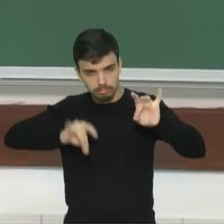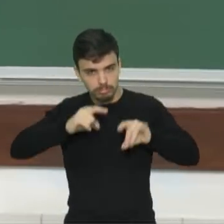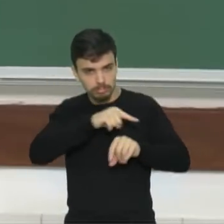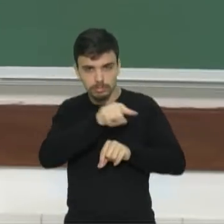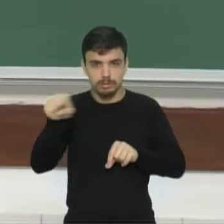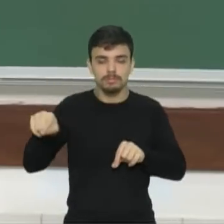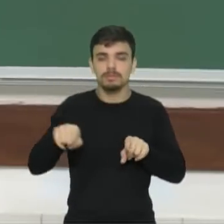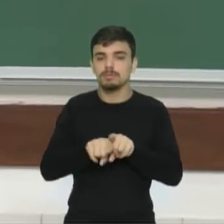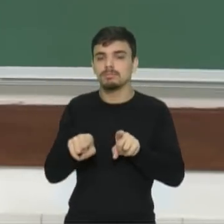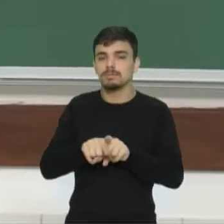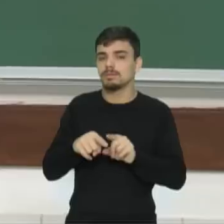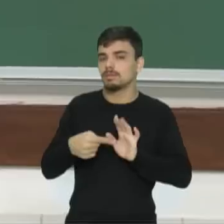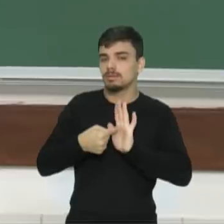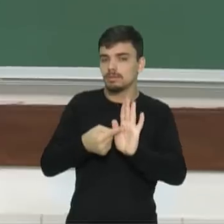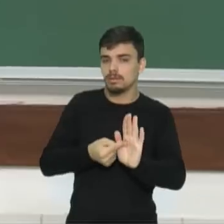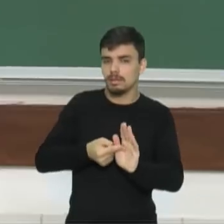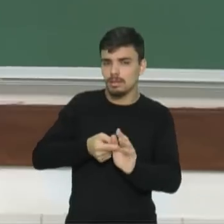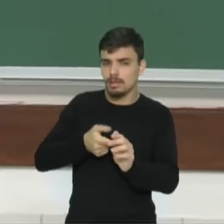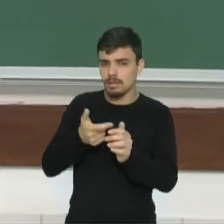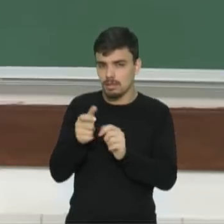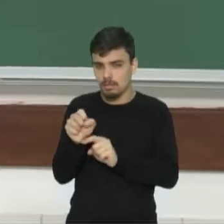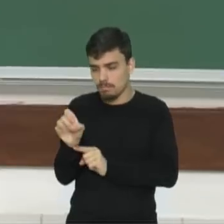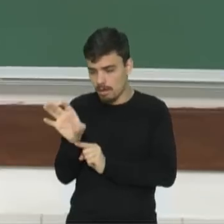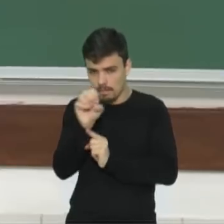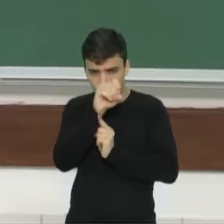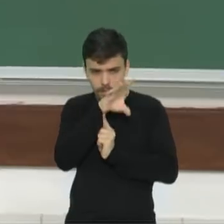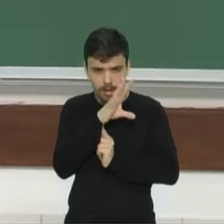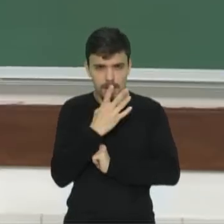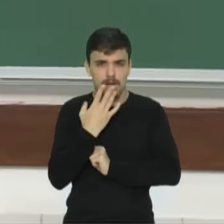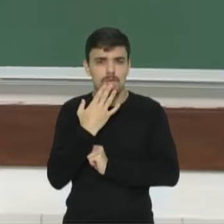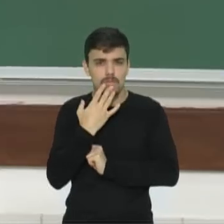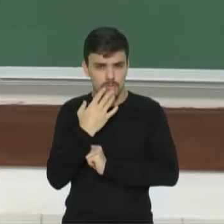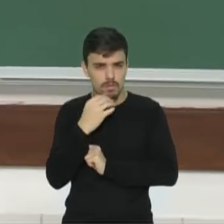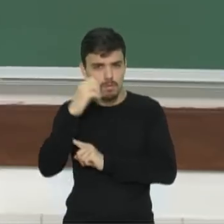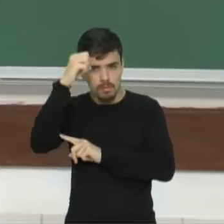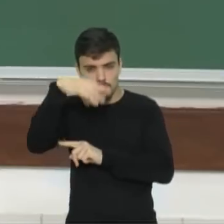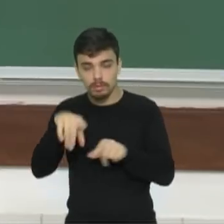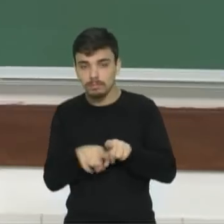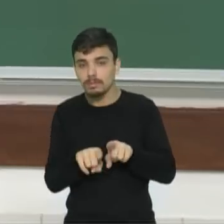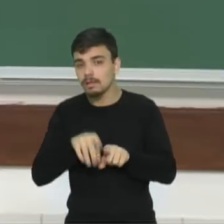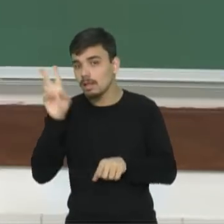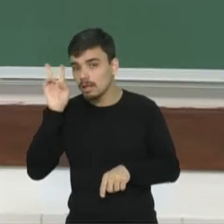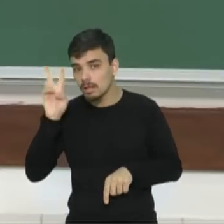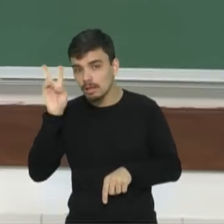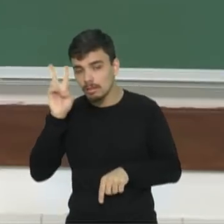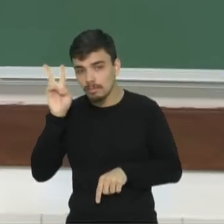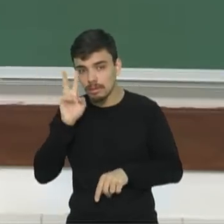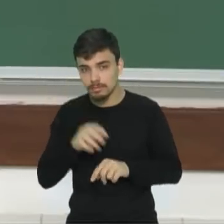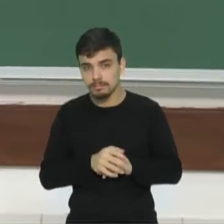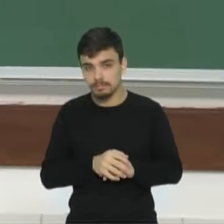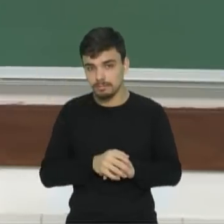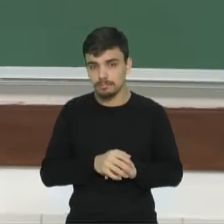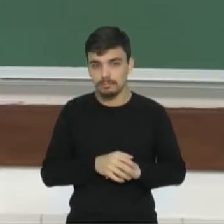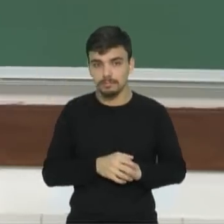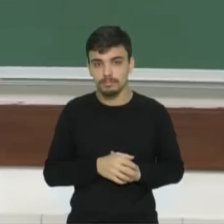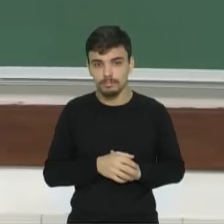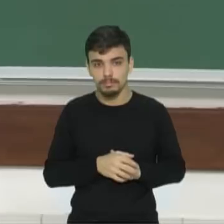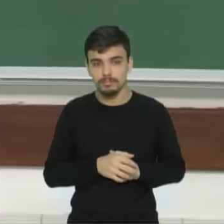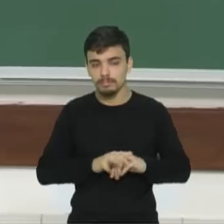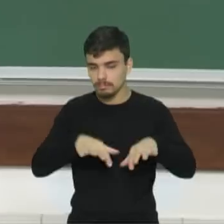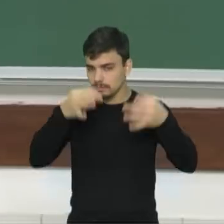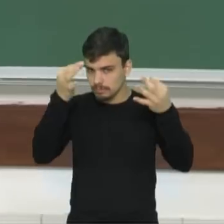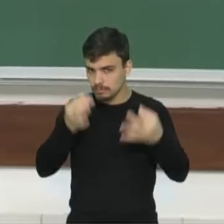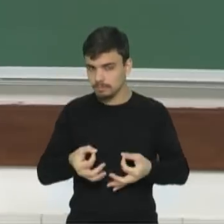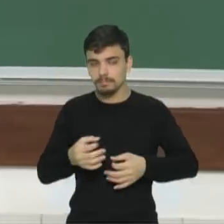o anteparo ali no quadro e projetei a luz com as lanterninhas. Lembram dele? Lembram dos filtros luminosos que eu utilizei?